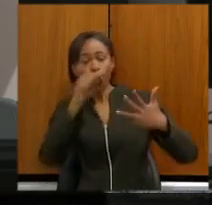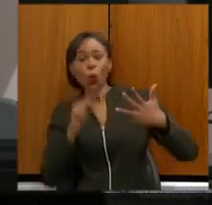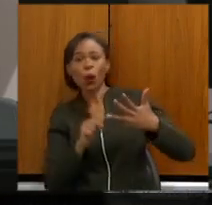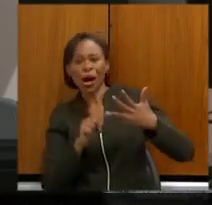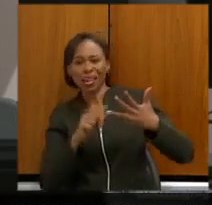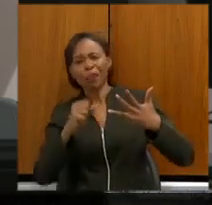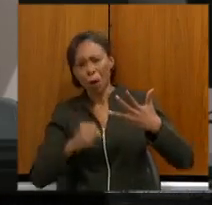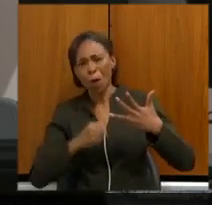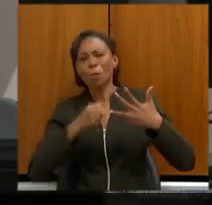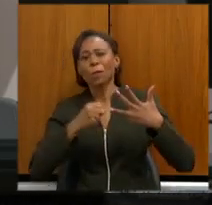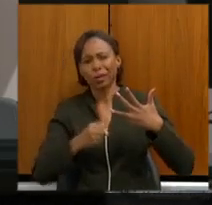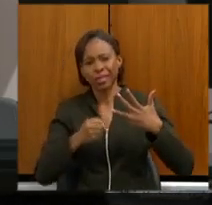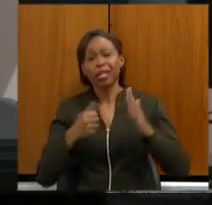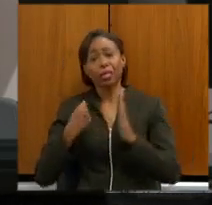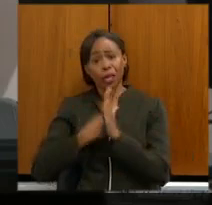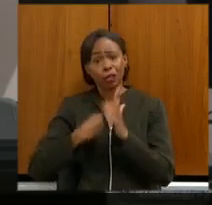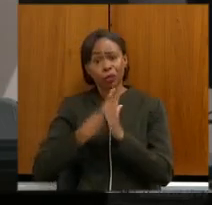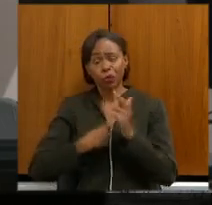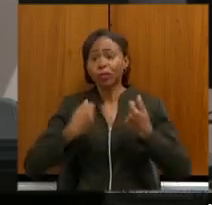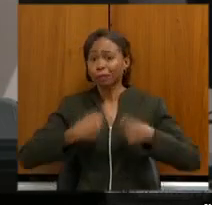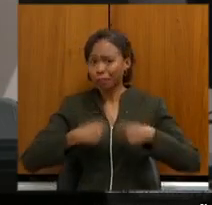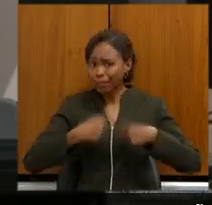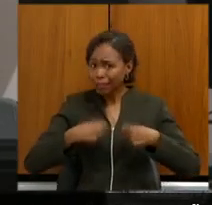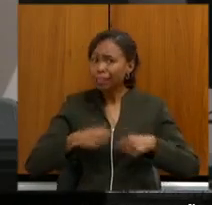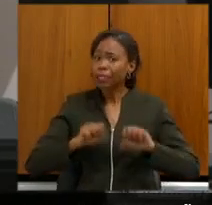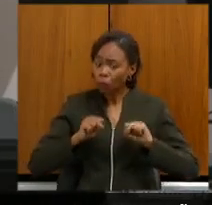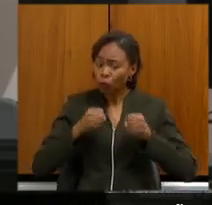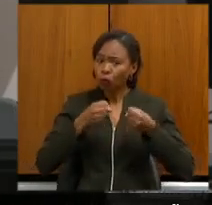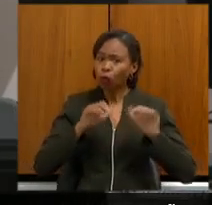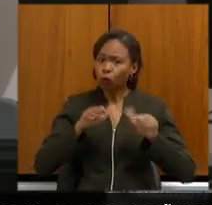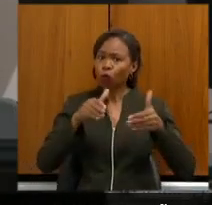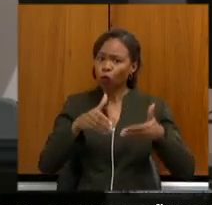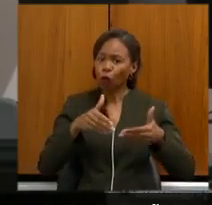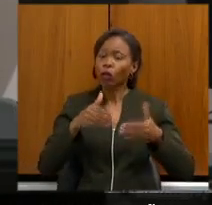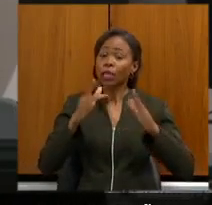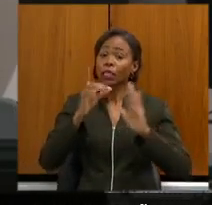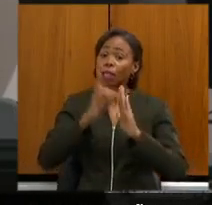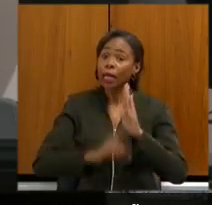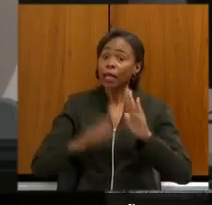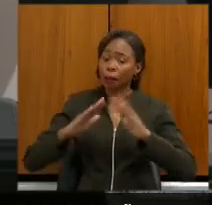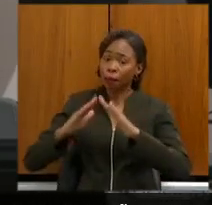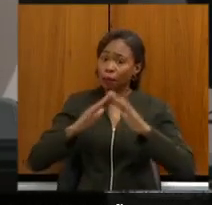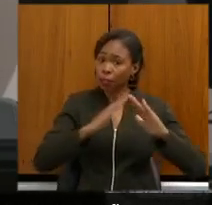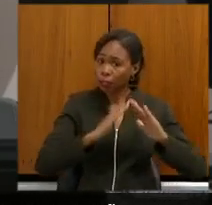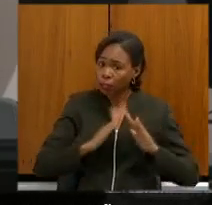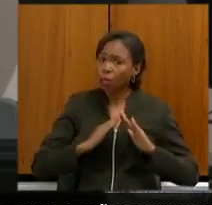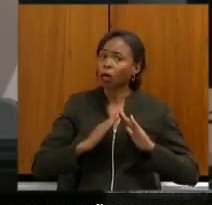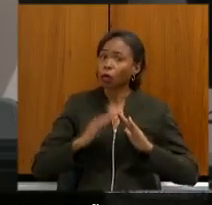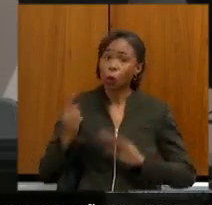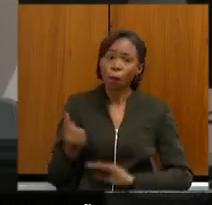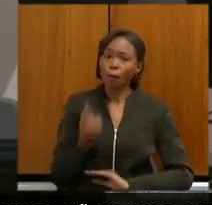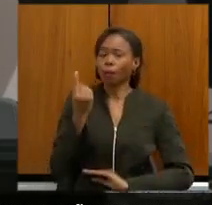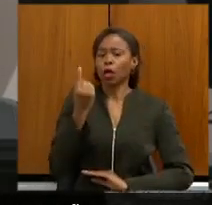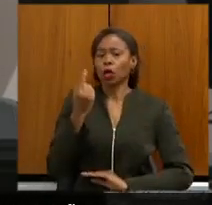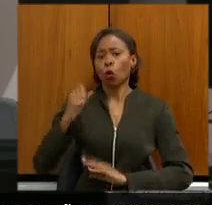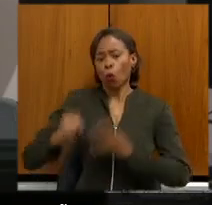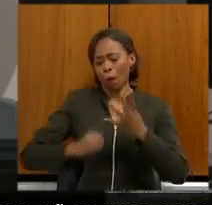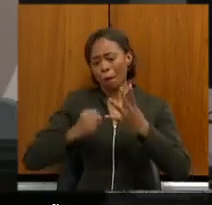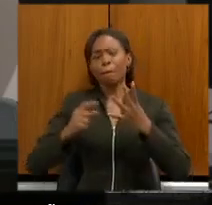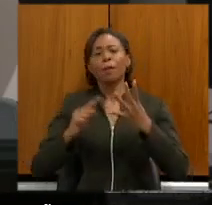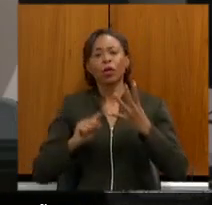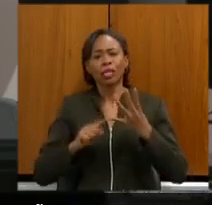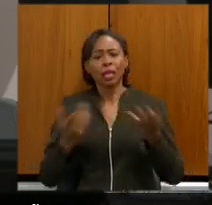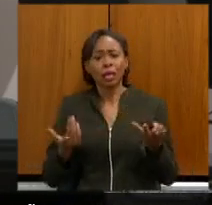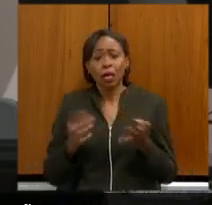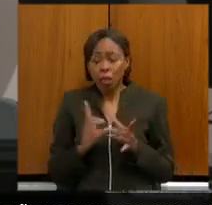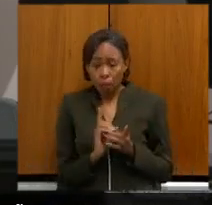pautada dentro de uma política de estado de ocupação e direito territorial direito à moradia como o primeiro poder porque não vai existir democracia